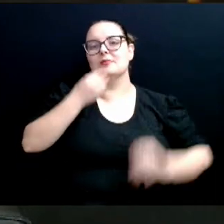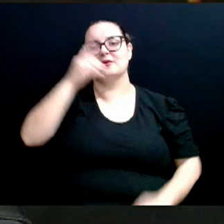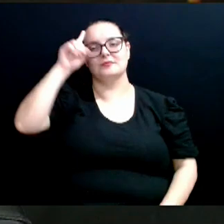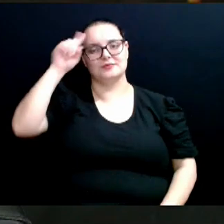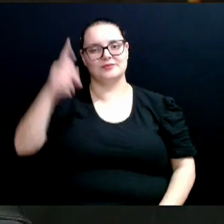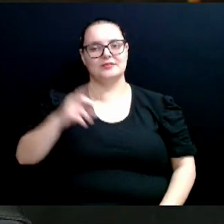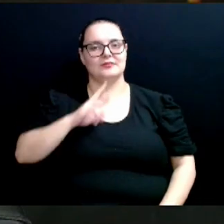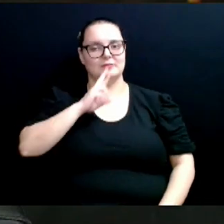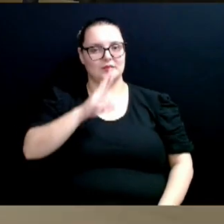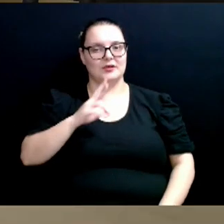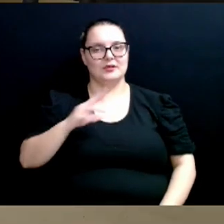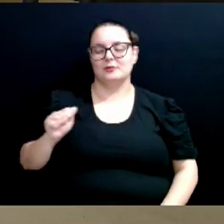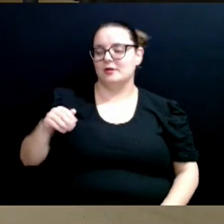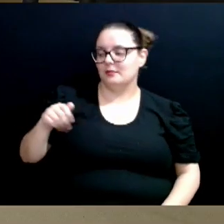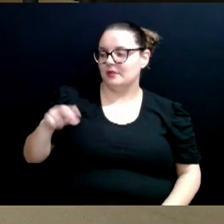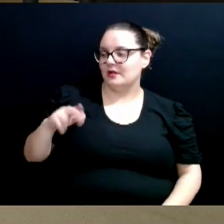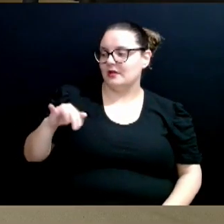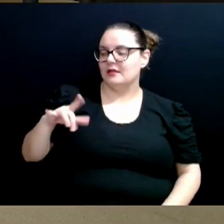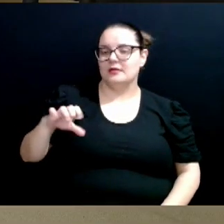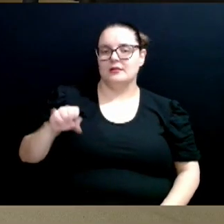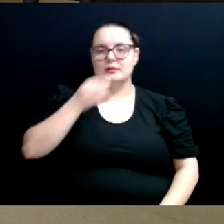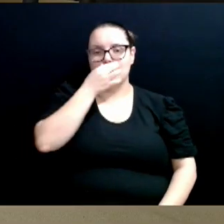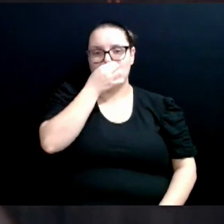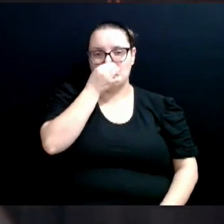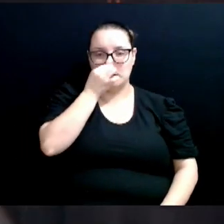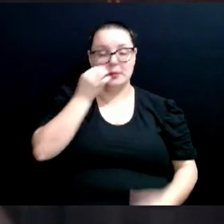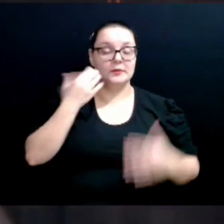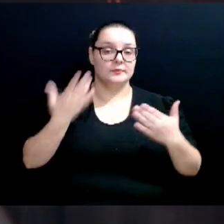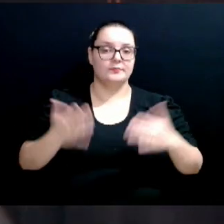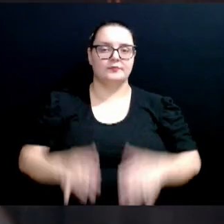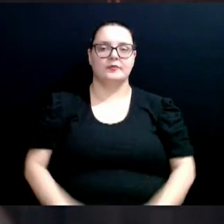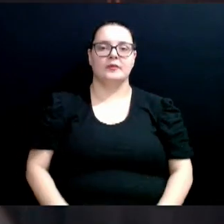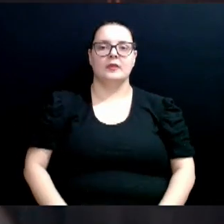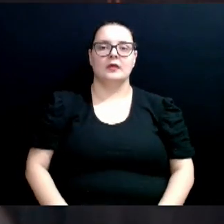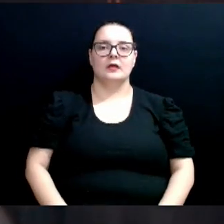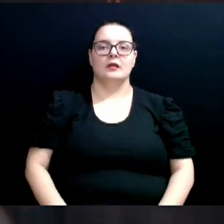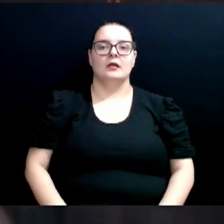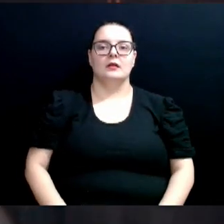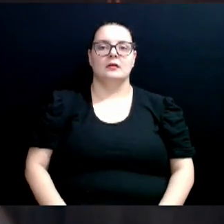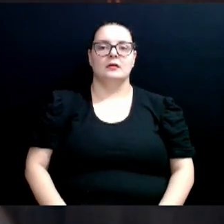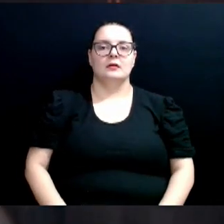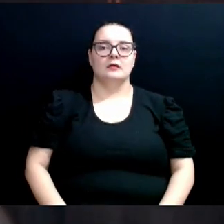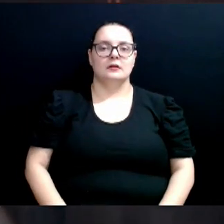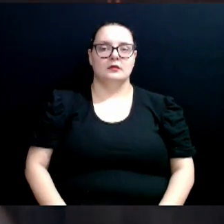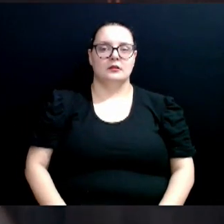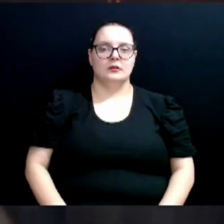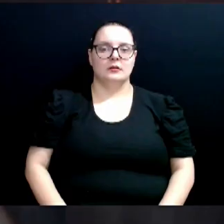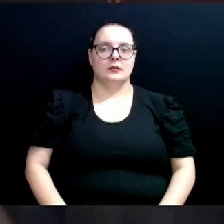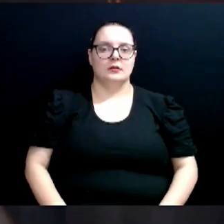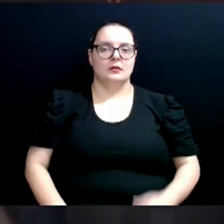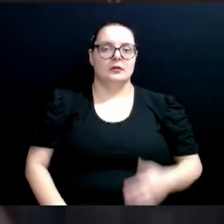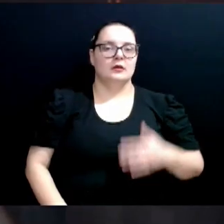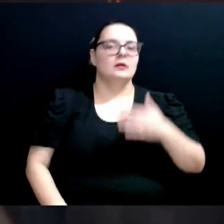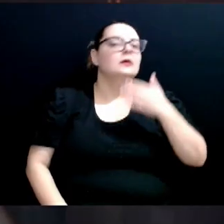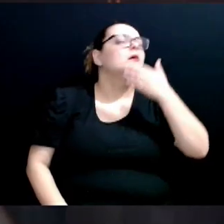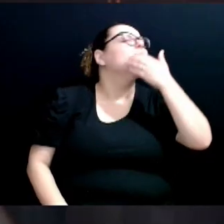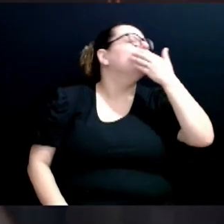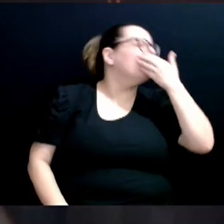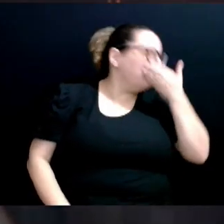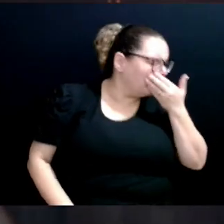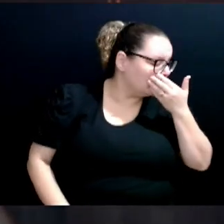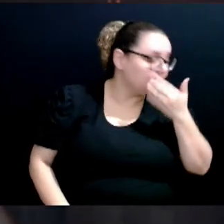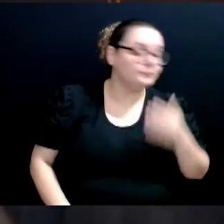Patrícia. Então, como não me sentir culpada, muitas vezes pode ser que esse sentimento venha, né? Porque você